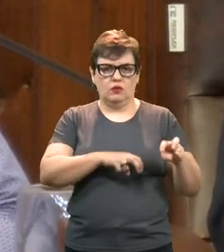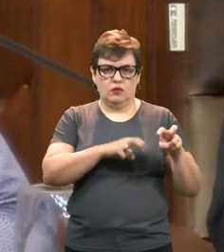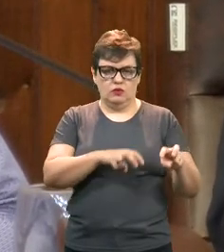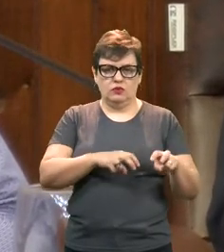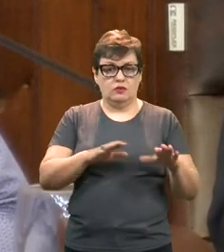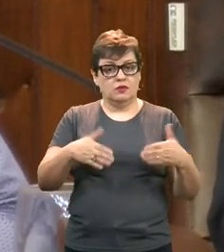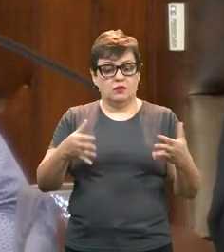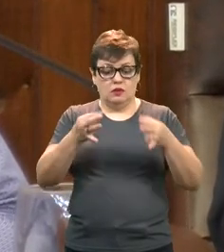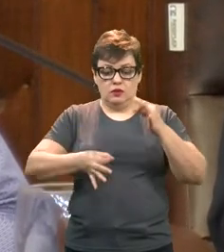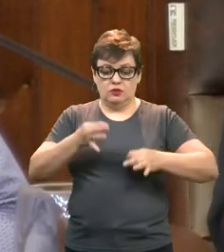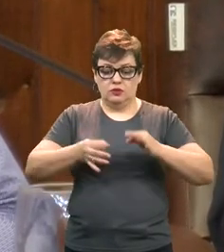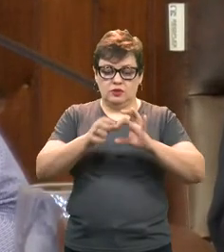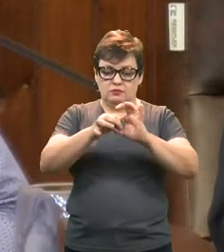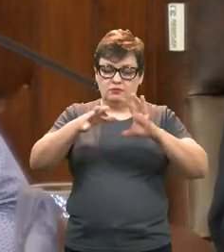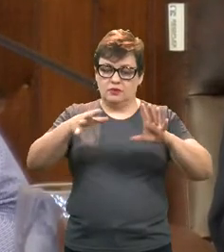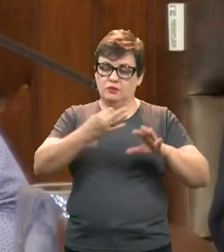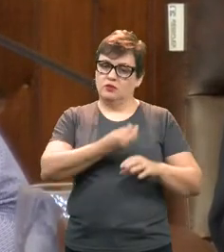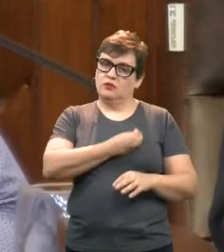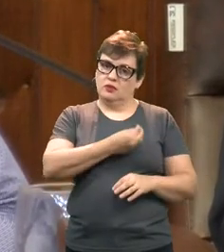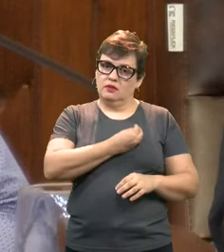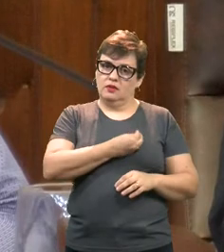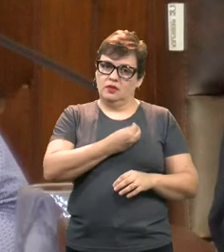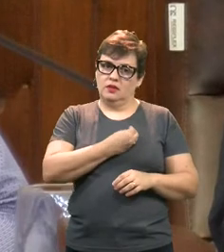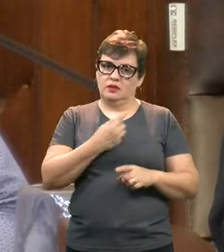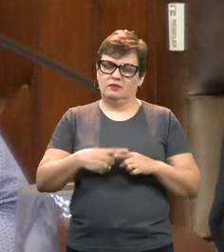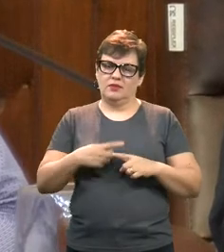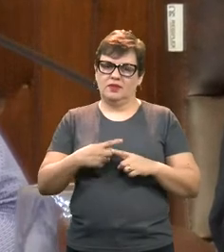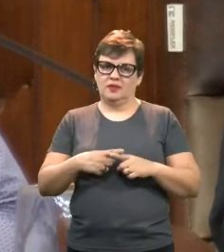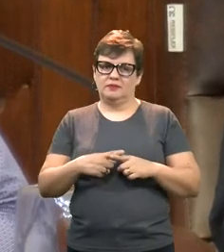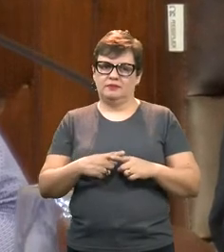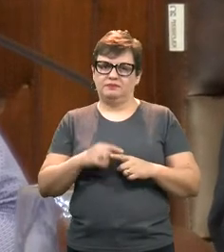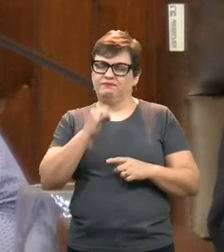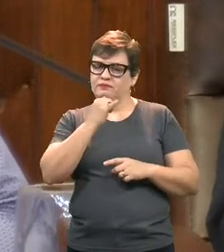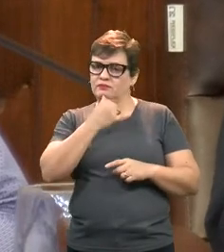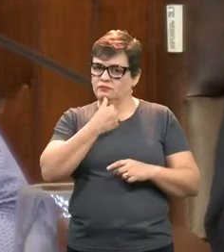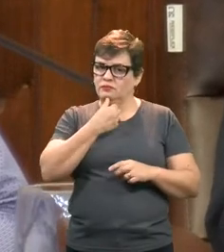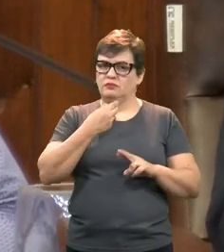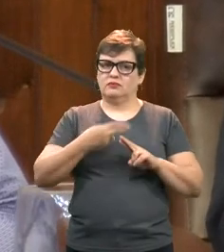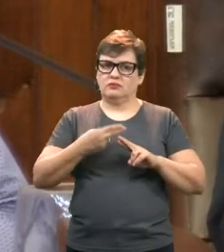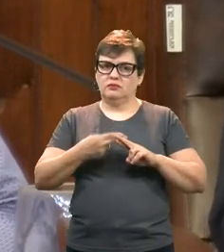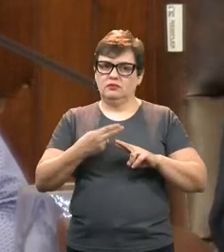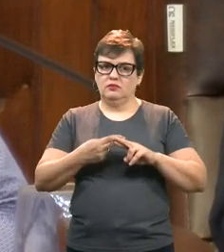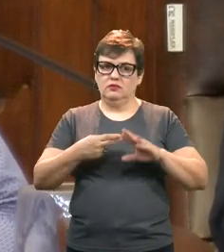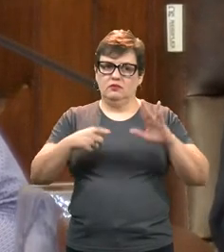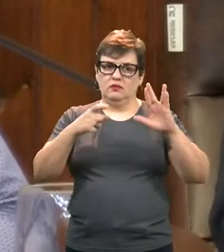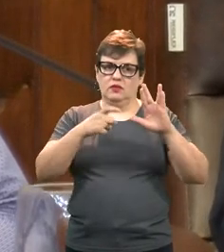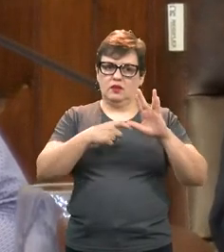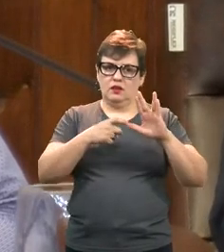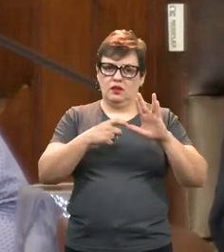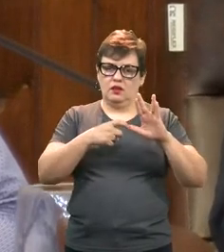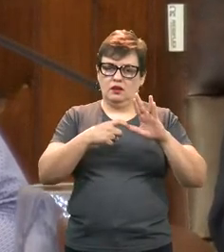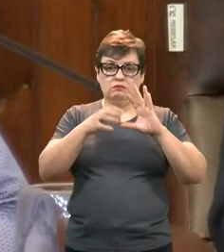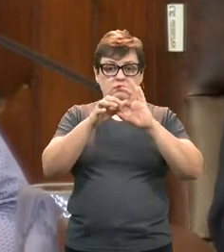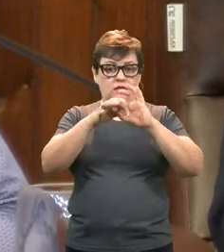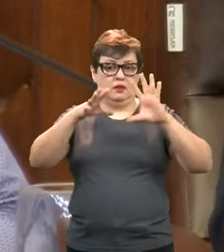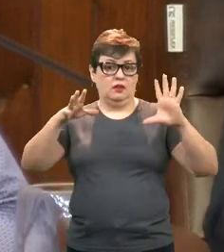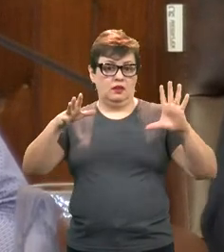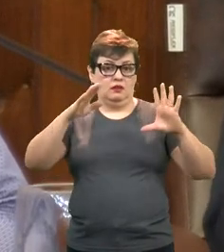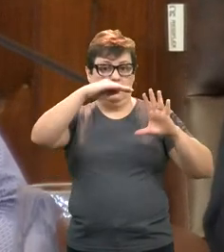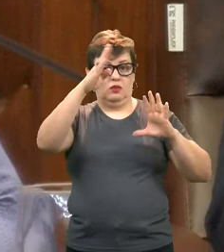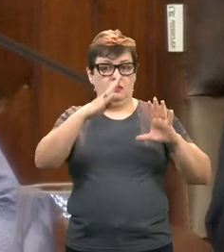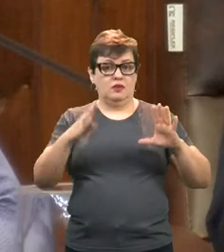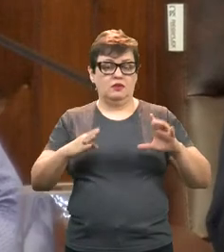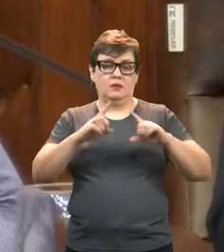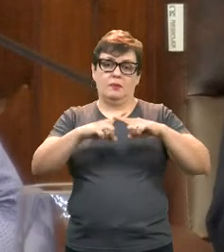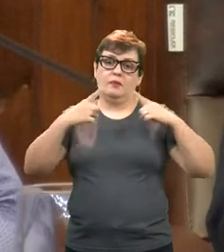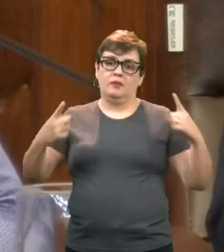vida, pois infelizmente podemos dizer que o uso terapêutico da maconha está legalizado no Brasil, mas